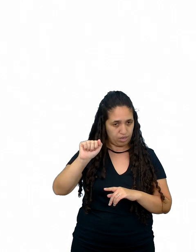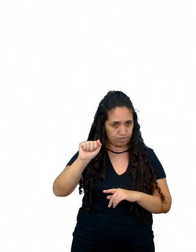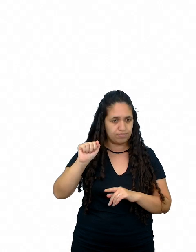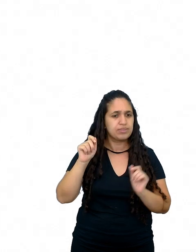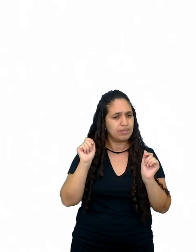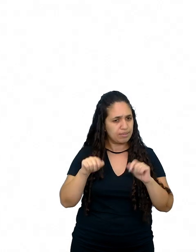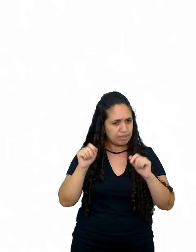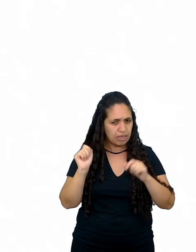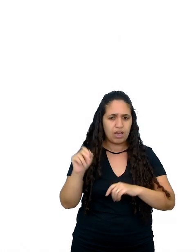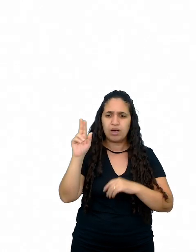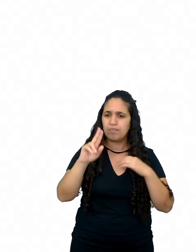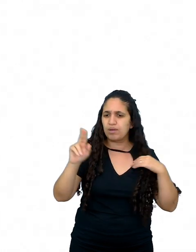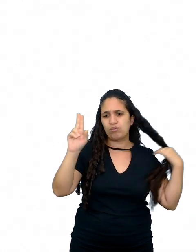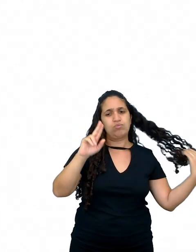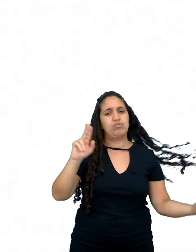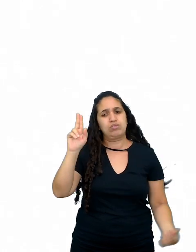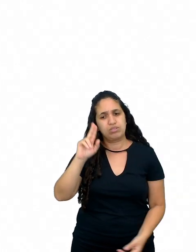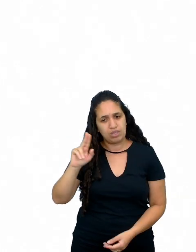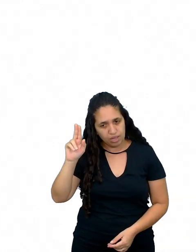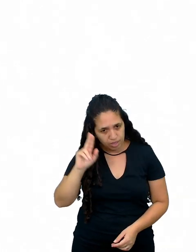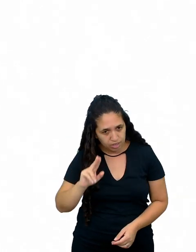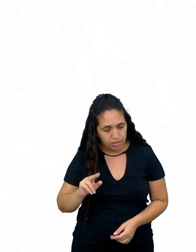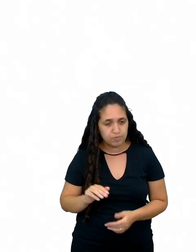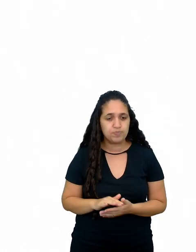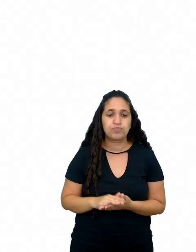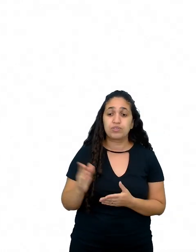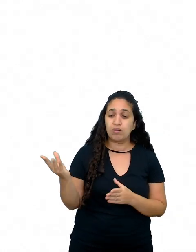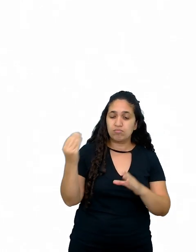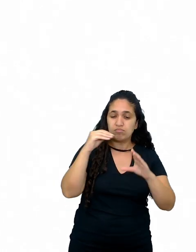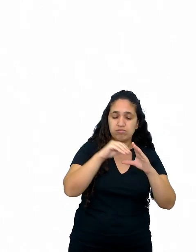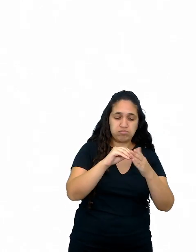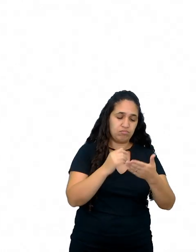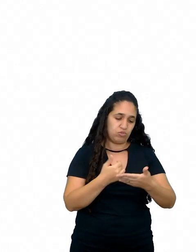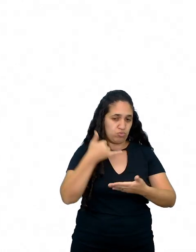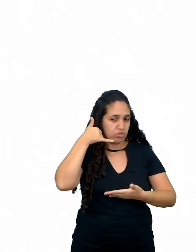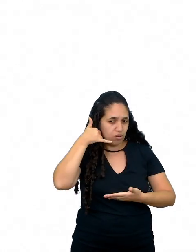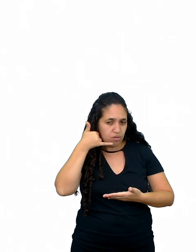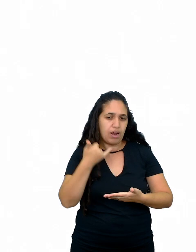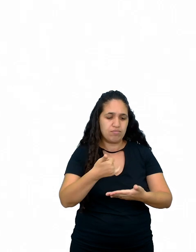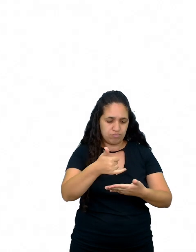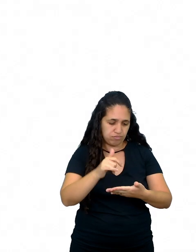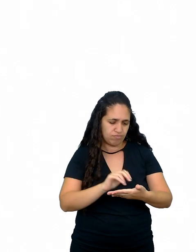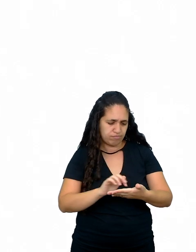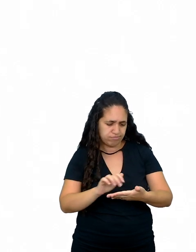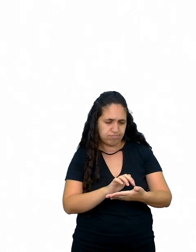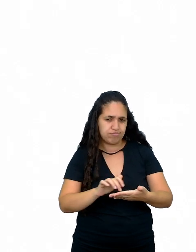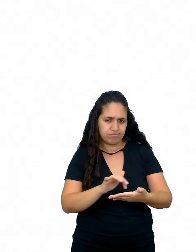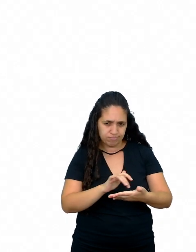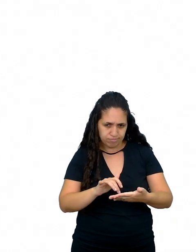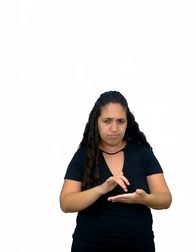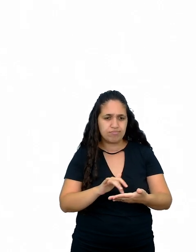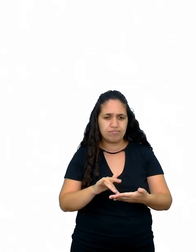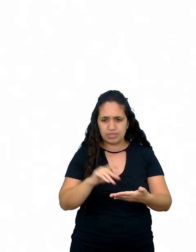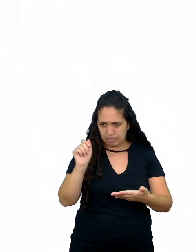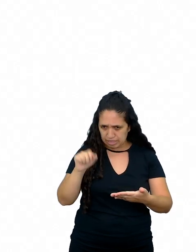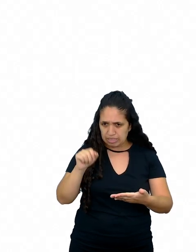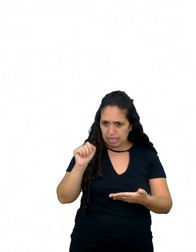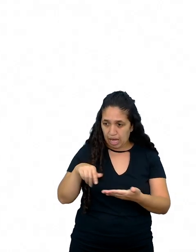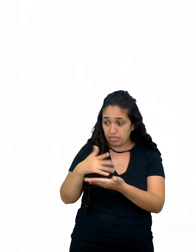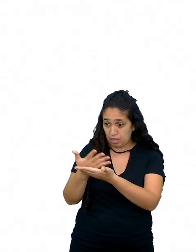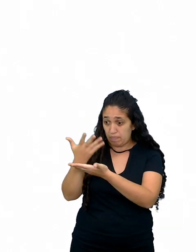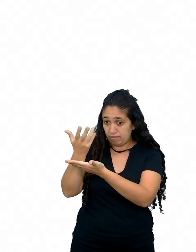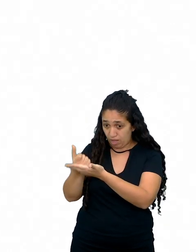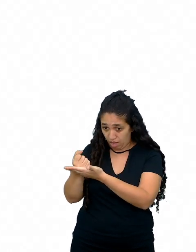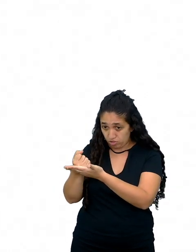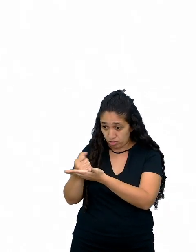para todo mundo. Dá para usar GeoGebra no celular, né, gente? Offline. Você baixa